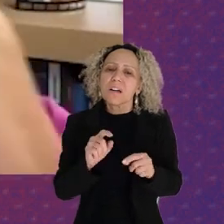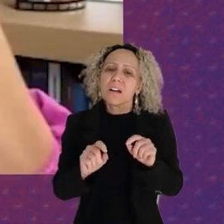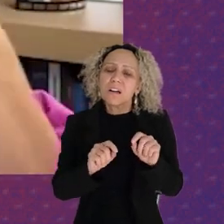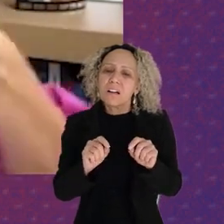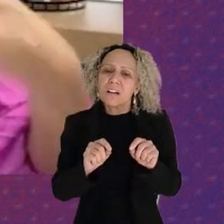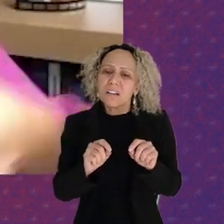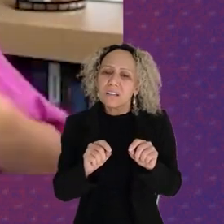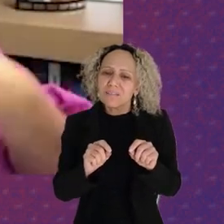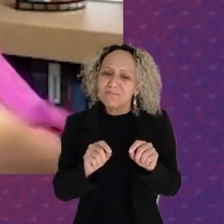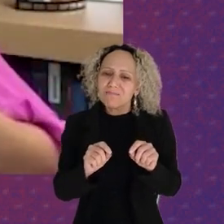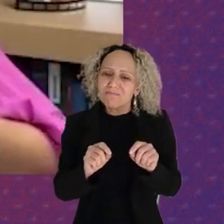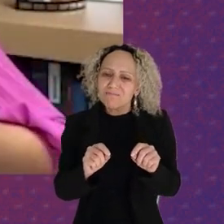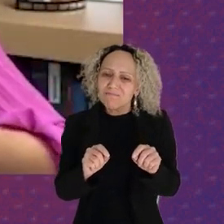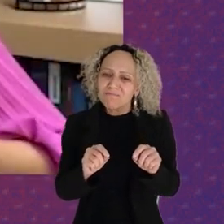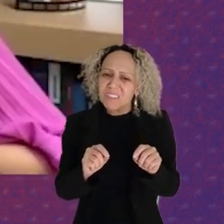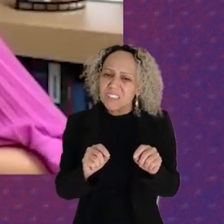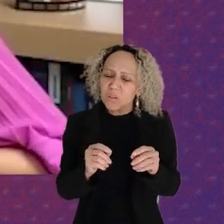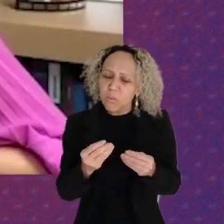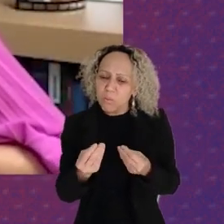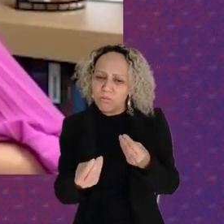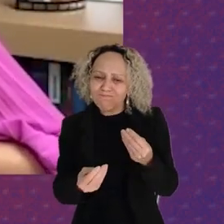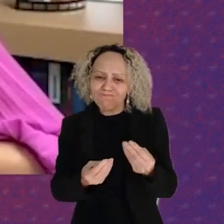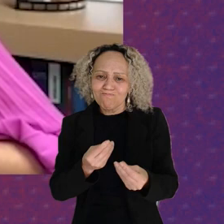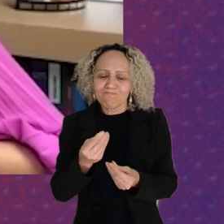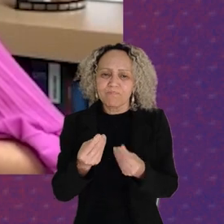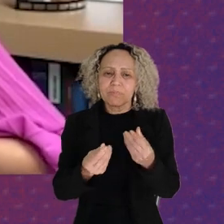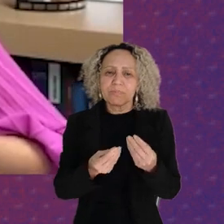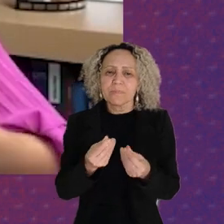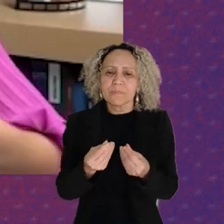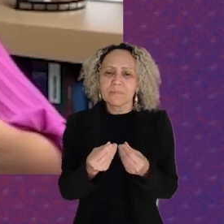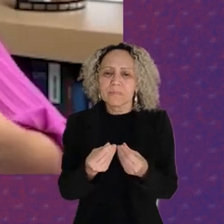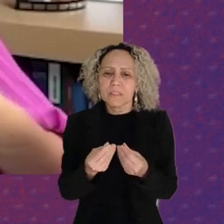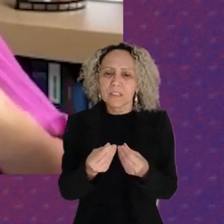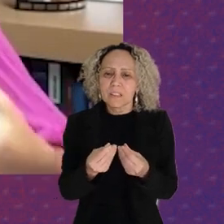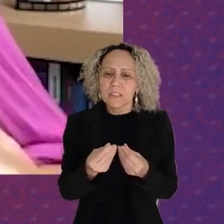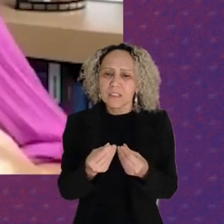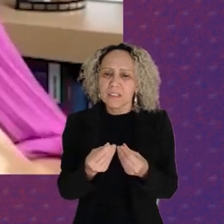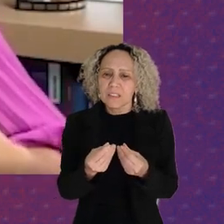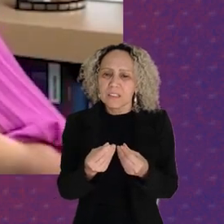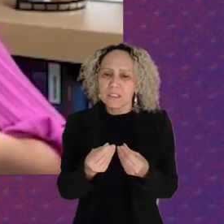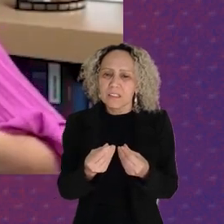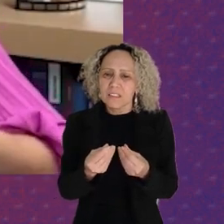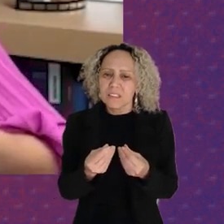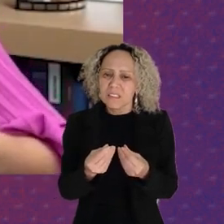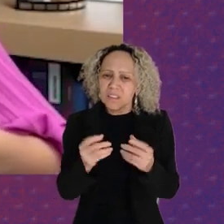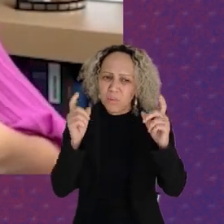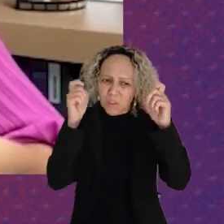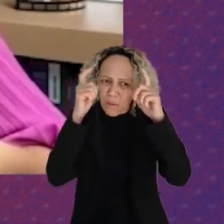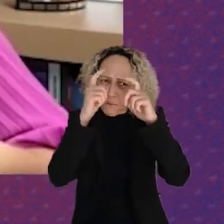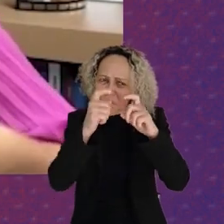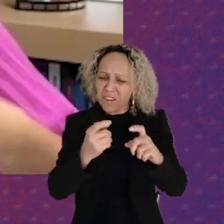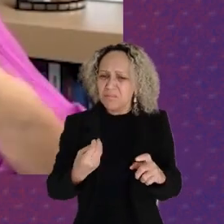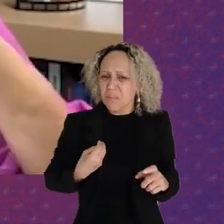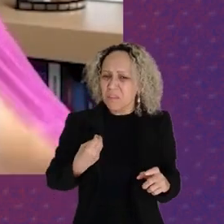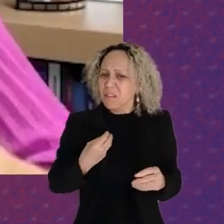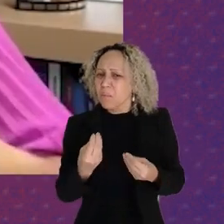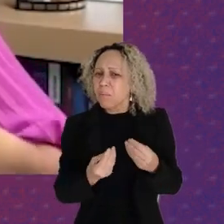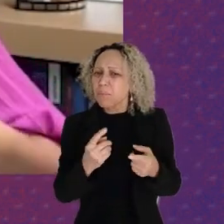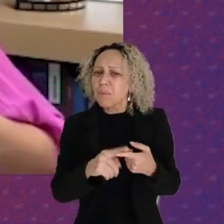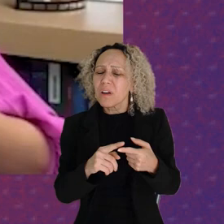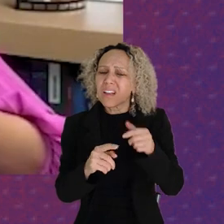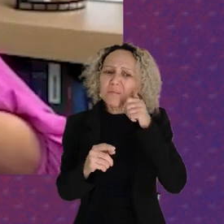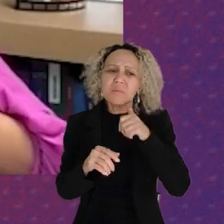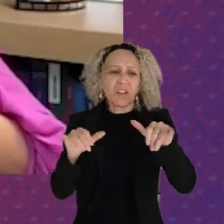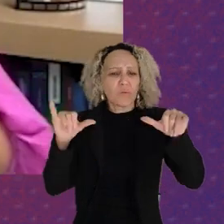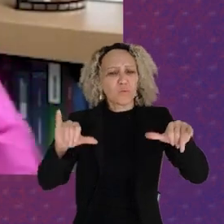ainda é entendido como algo tão difícil? Por que as mulheres sofrem tanto